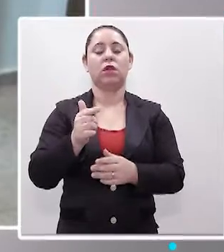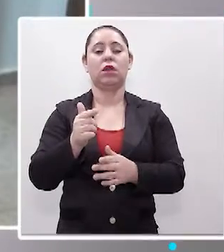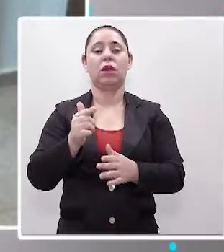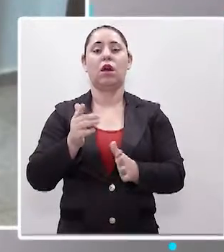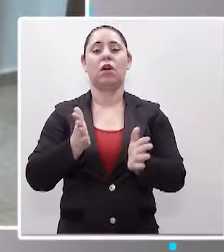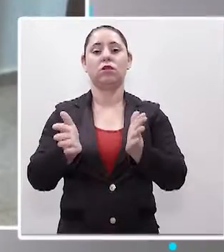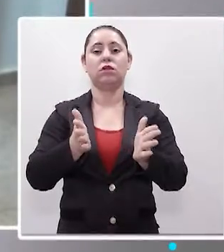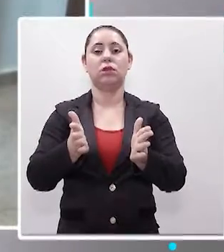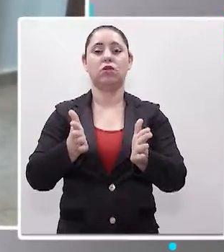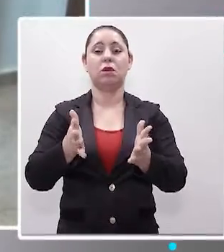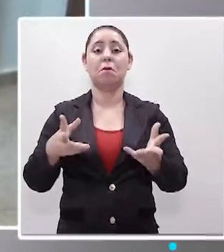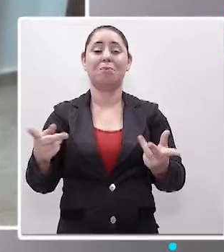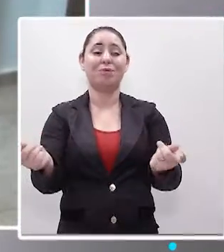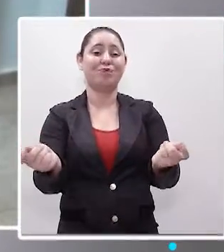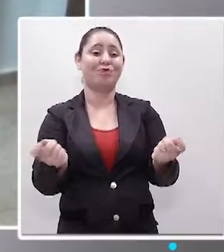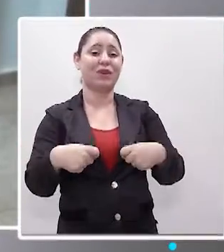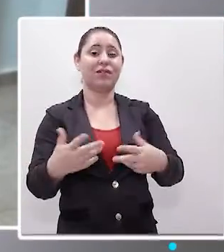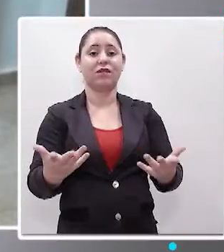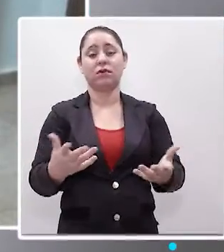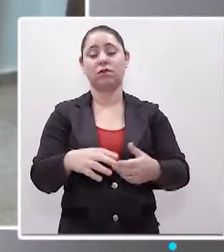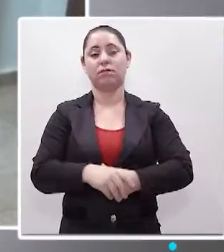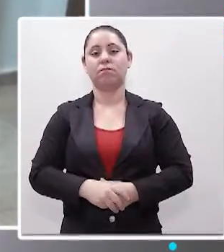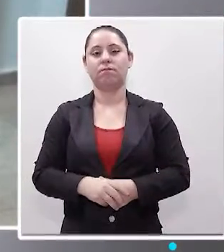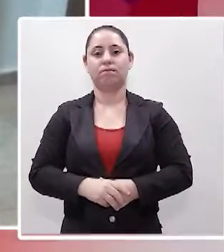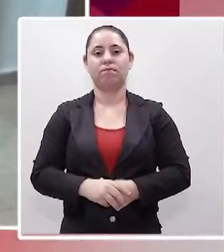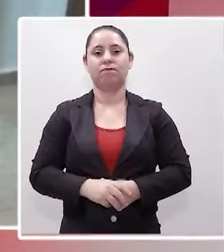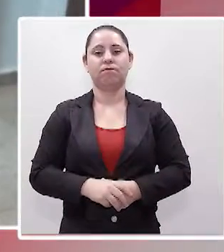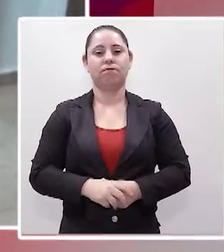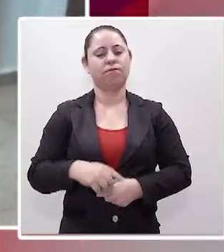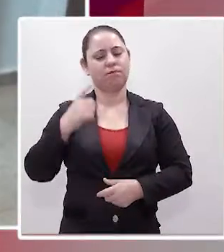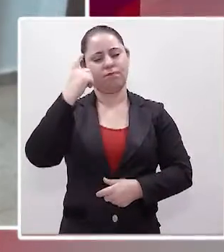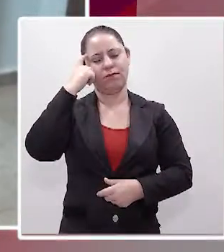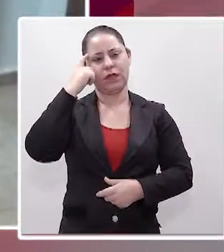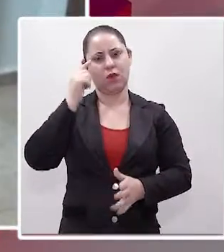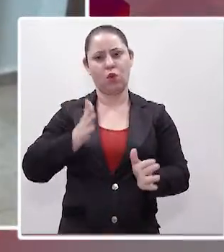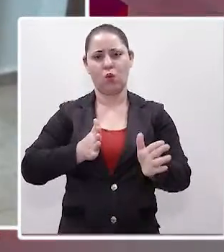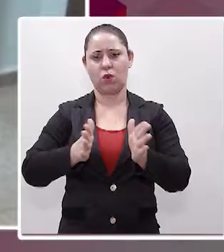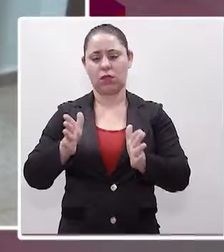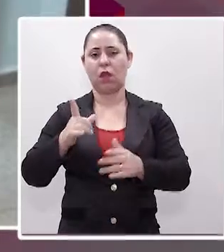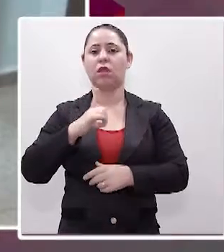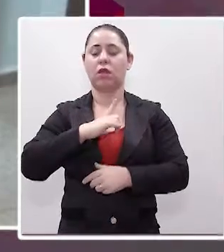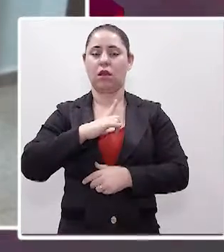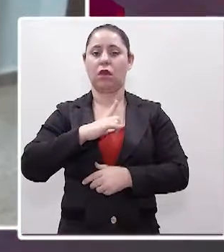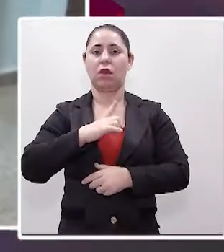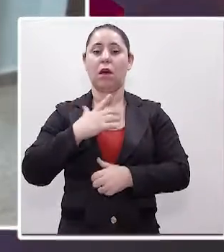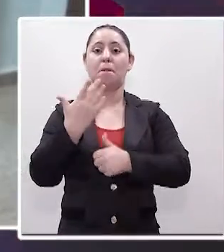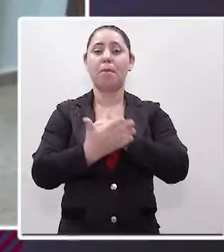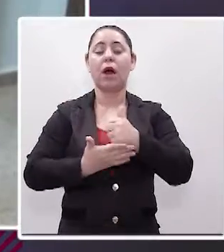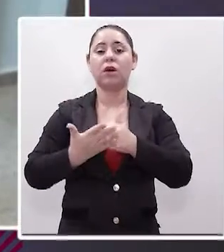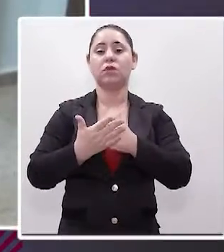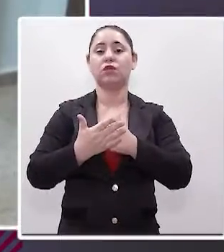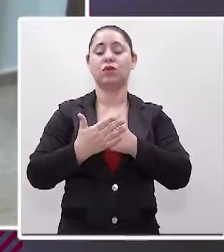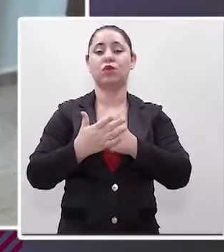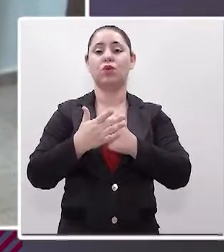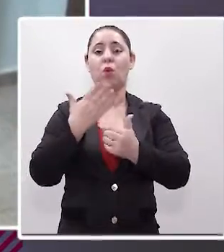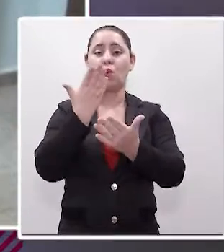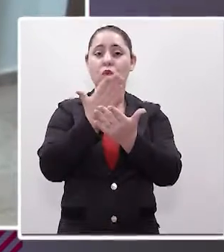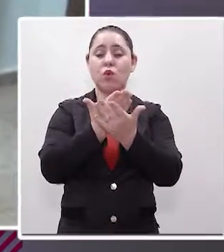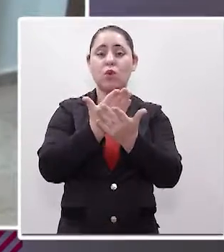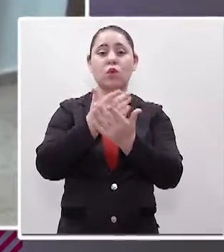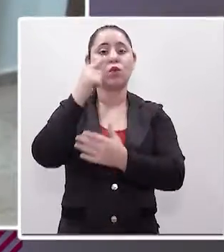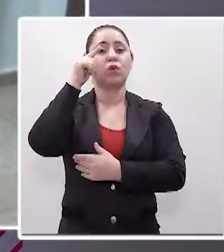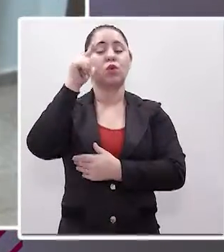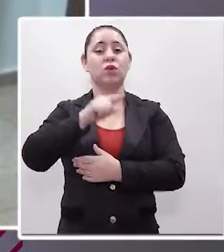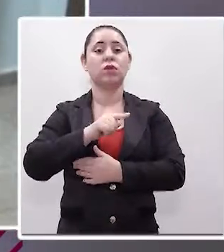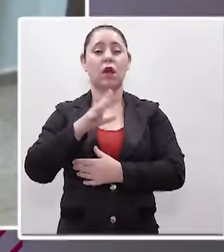mas não tem um acesso de qualidade, né? Então, para a gente pensar num acesso que dê condições,